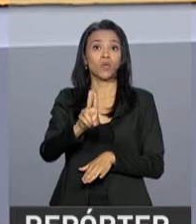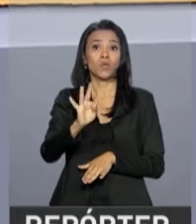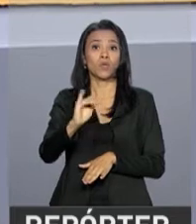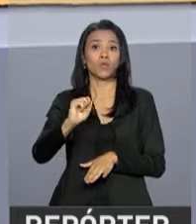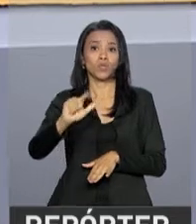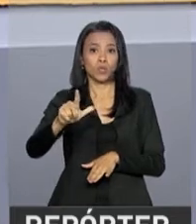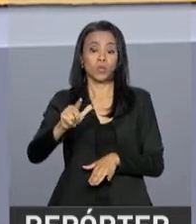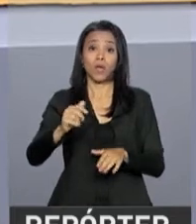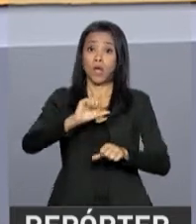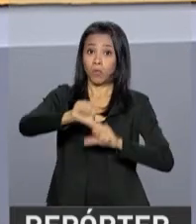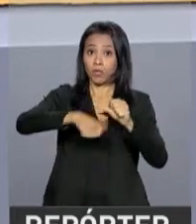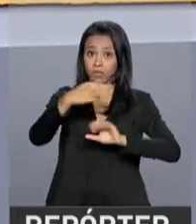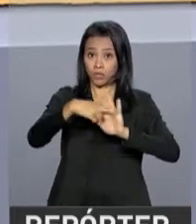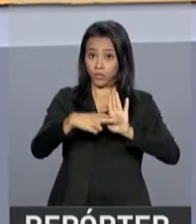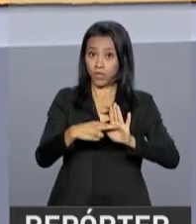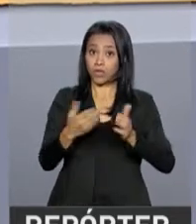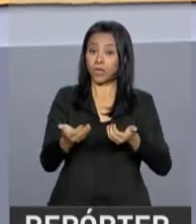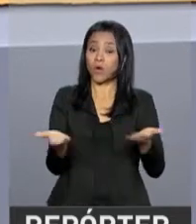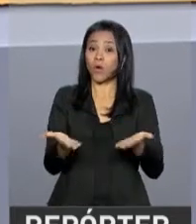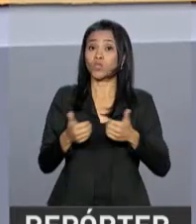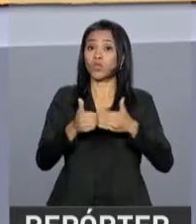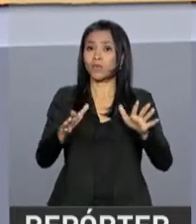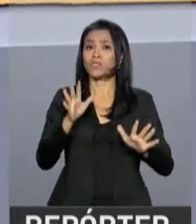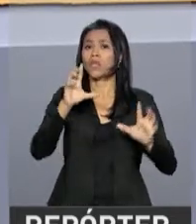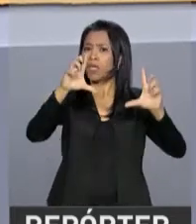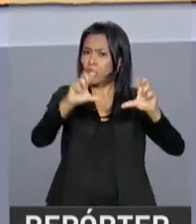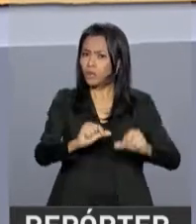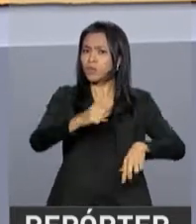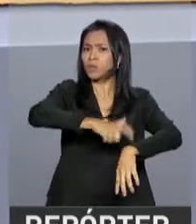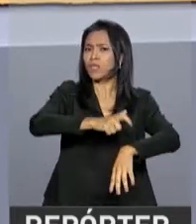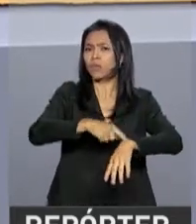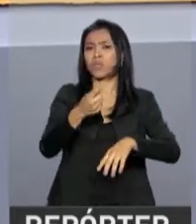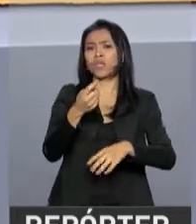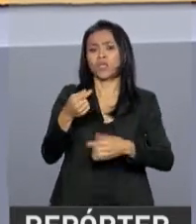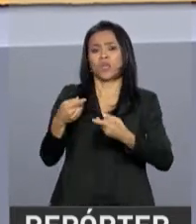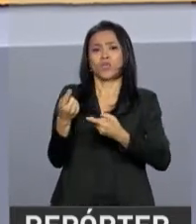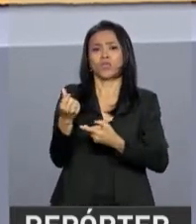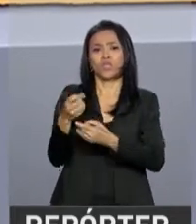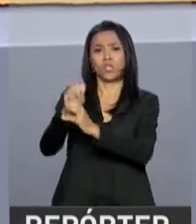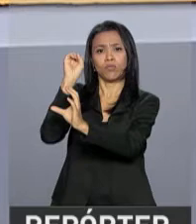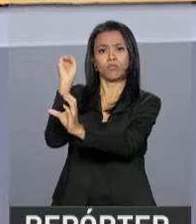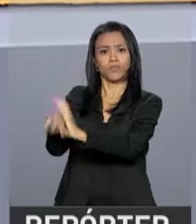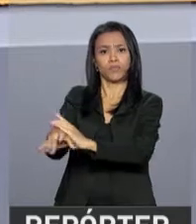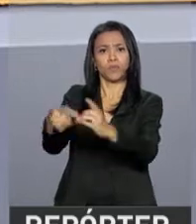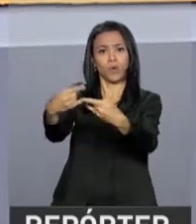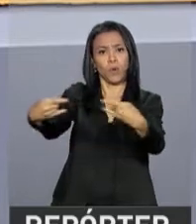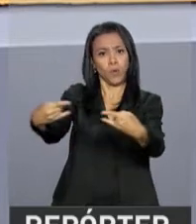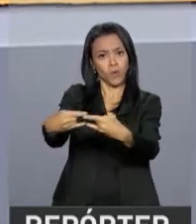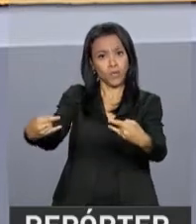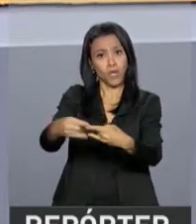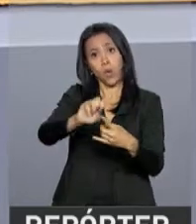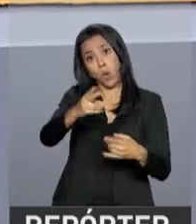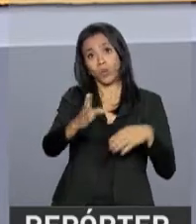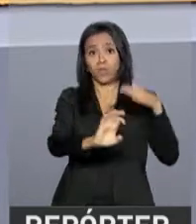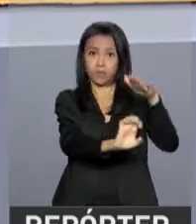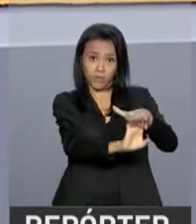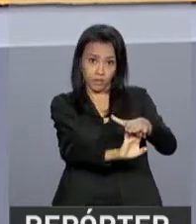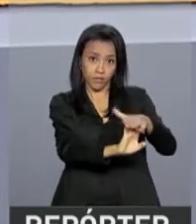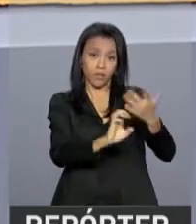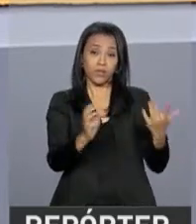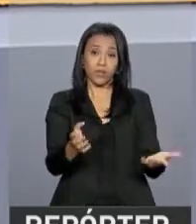vale a partir de hoje diminui o tempo em que o dinheiro de um cheque depositado entra na conta da pessoa ou empresa favorecida